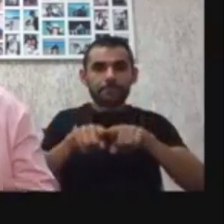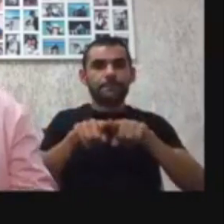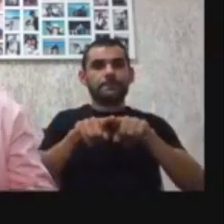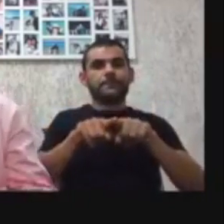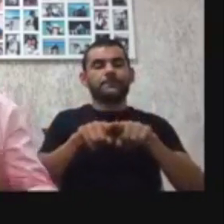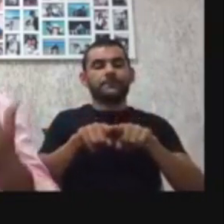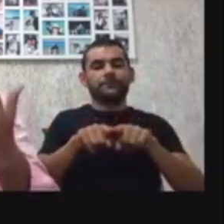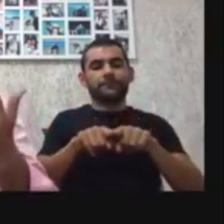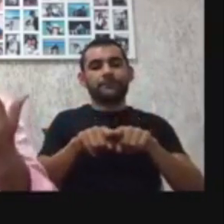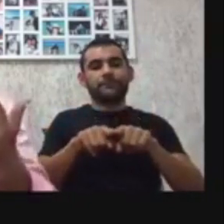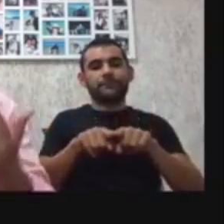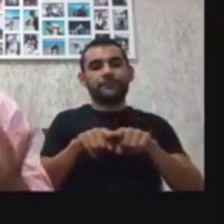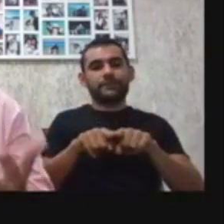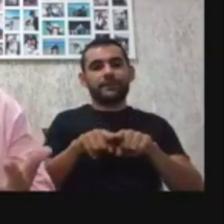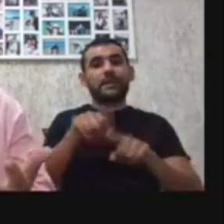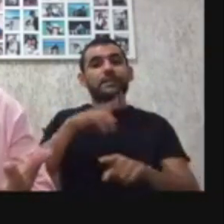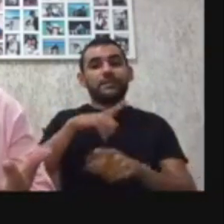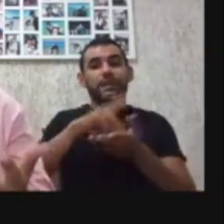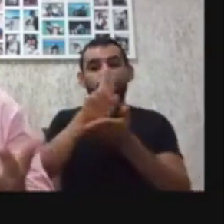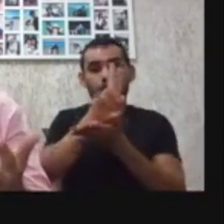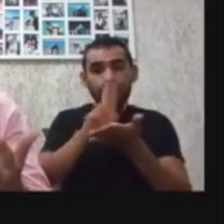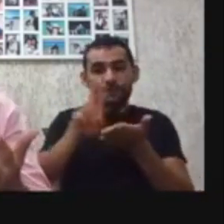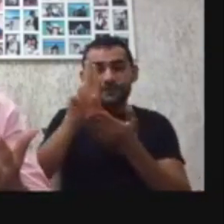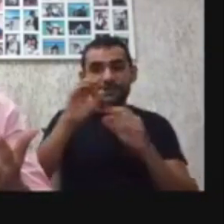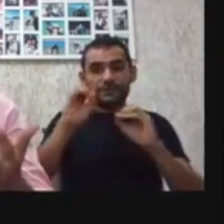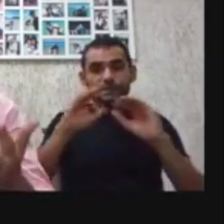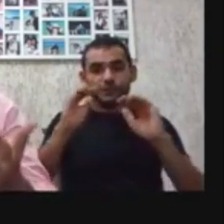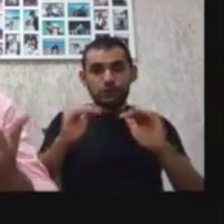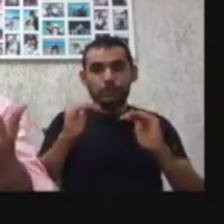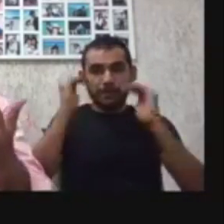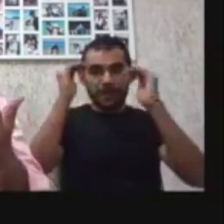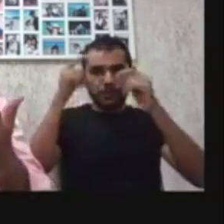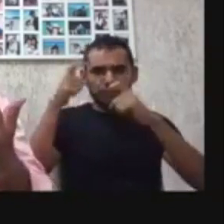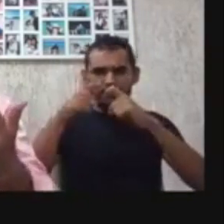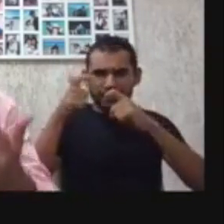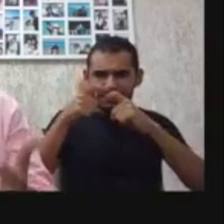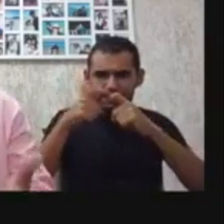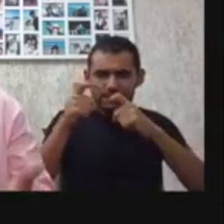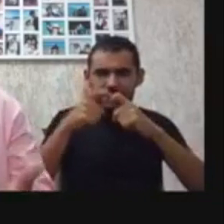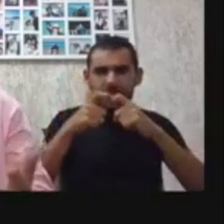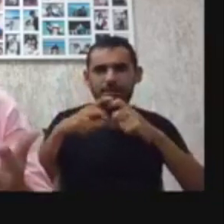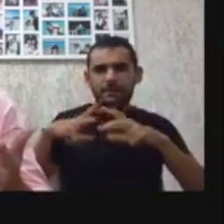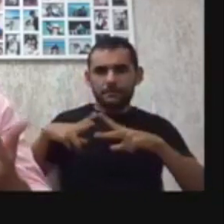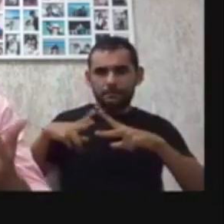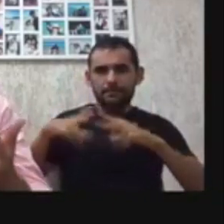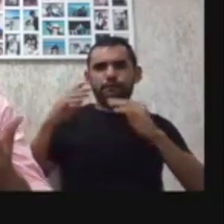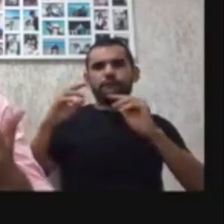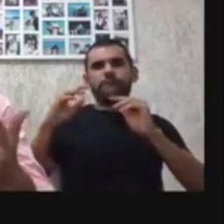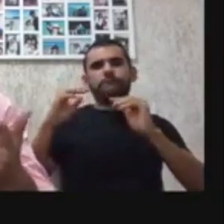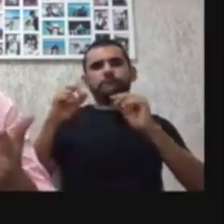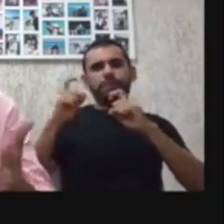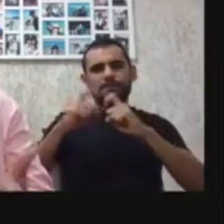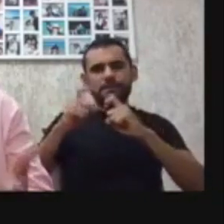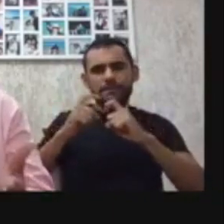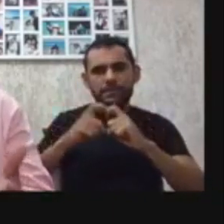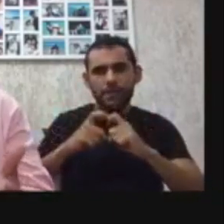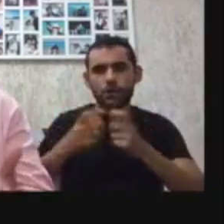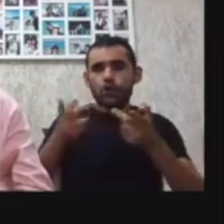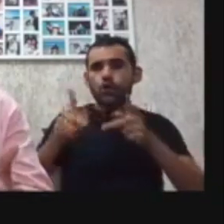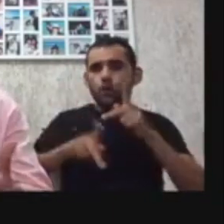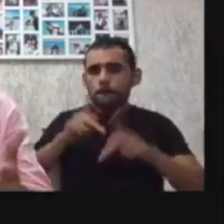parceria. Nós temos universidade de ensino superior de medicina, privada de medicina, esse povo